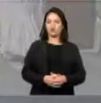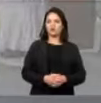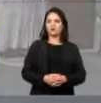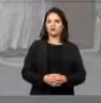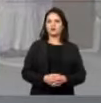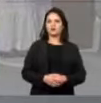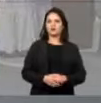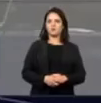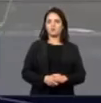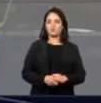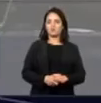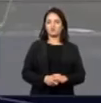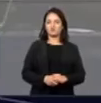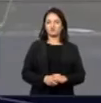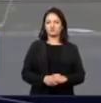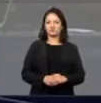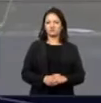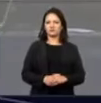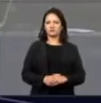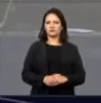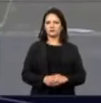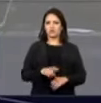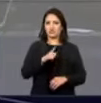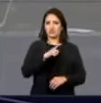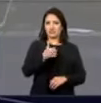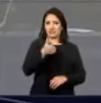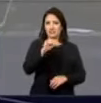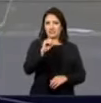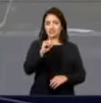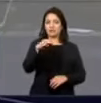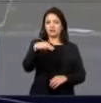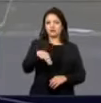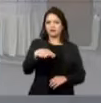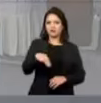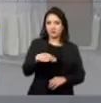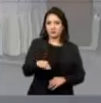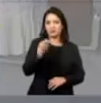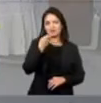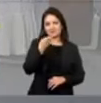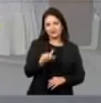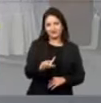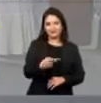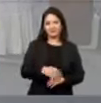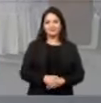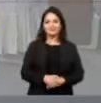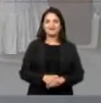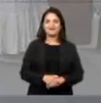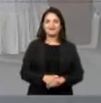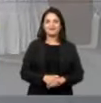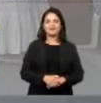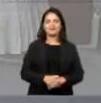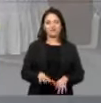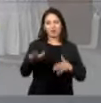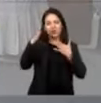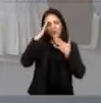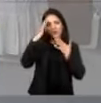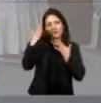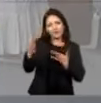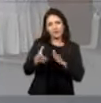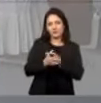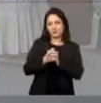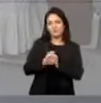Carolina, você também tem até 10 minutos para se pronunciar e tem a palavra. Muito obrigada. Eu cumprimento a ministra Carmen Lúcia, a